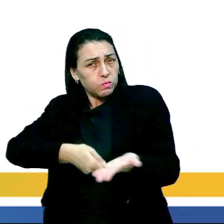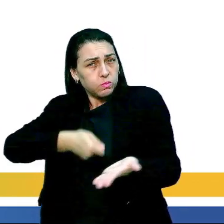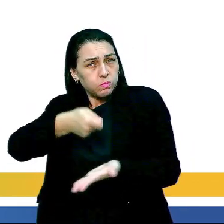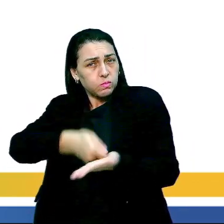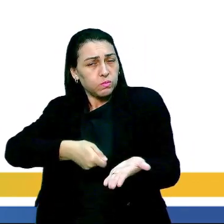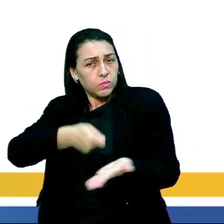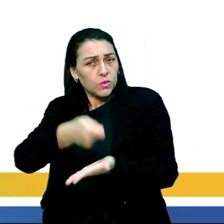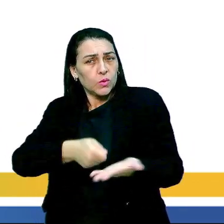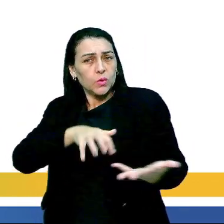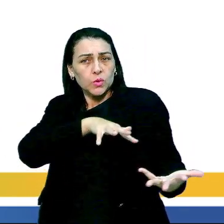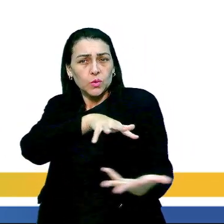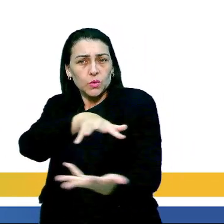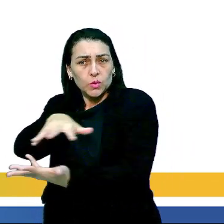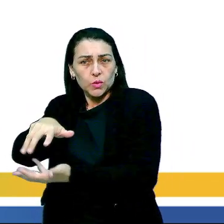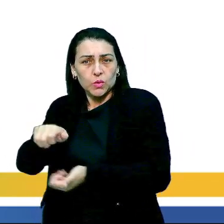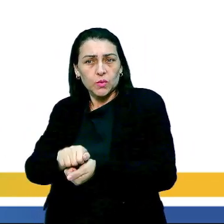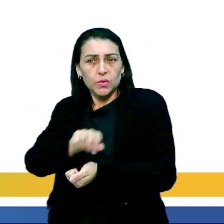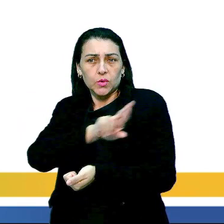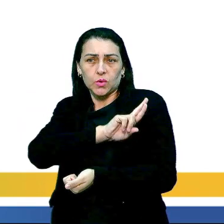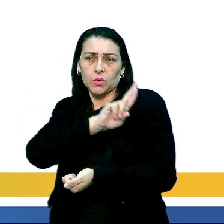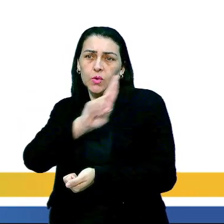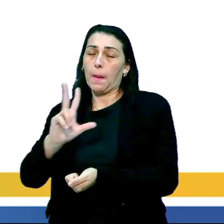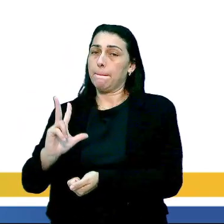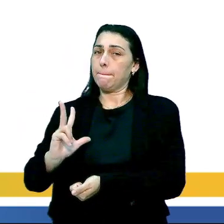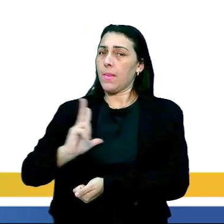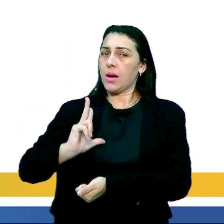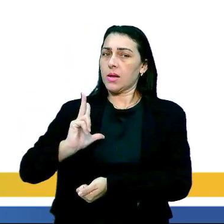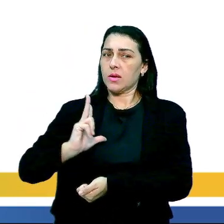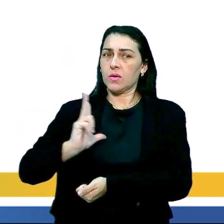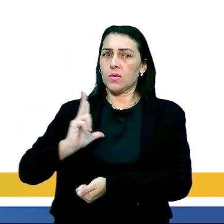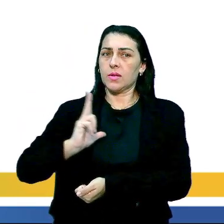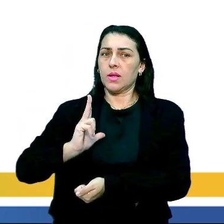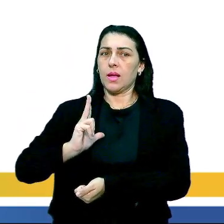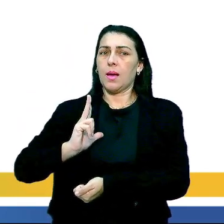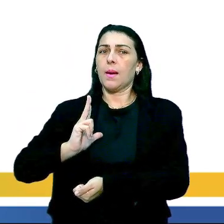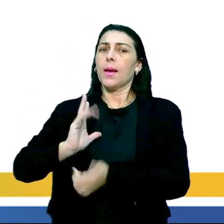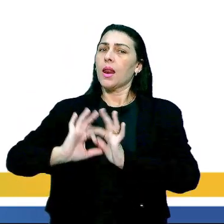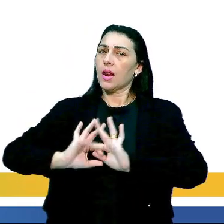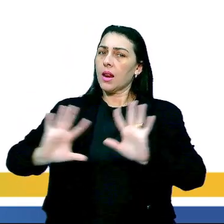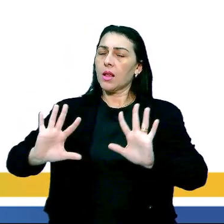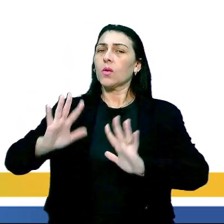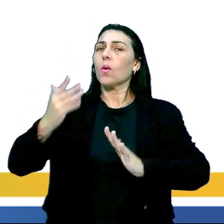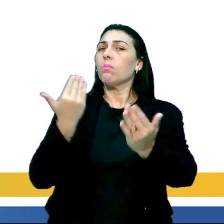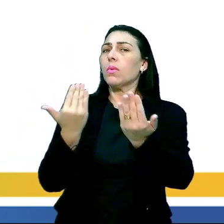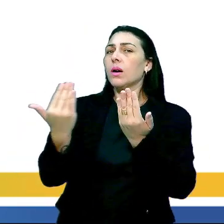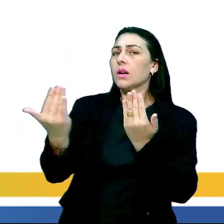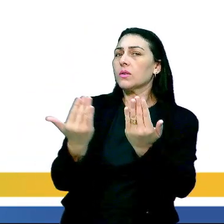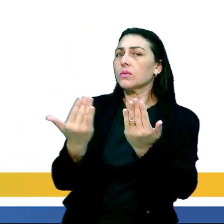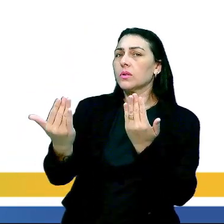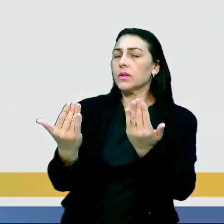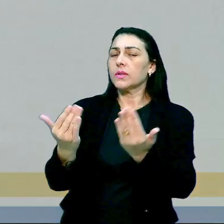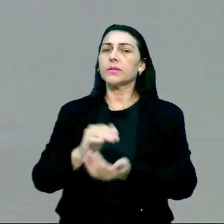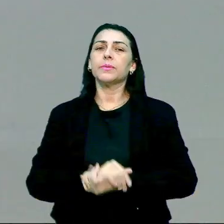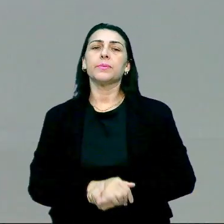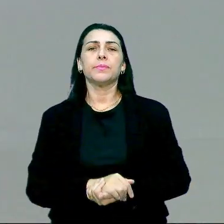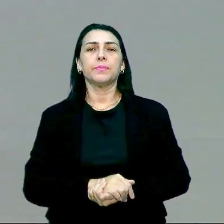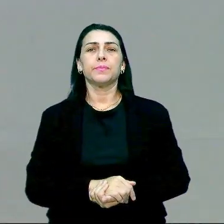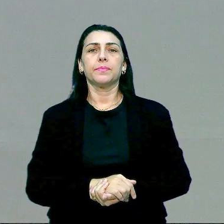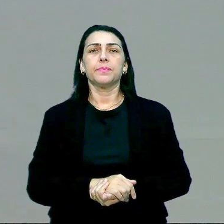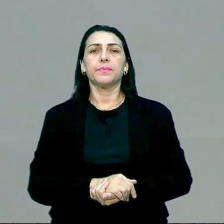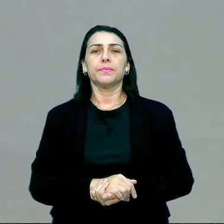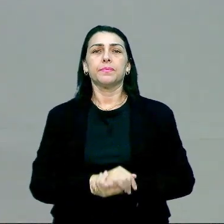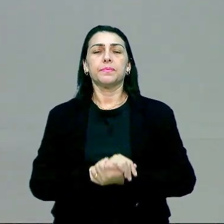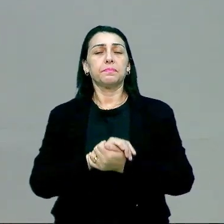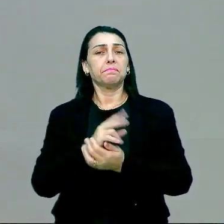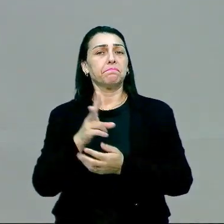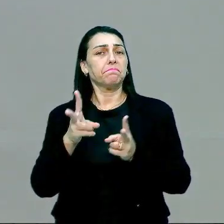rigorosa de universos religiosos particulares autoriza eventuais comparações. Então prestem